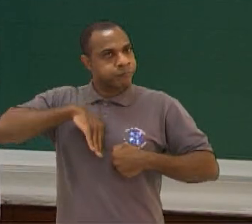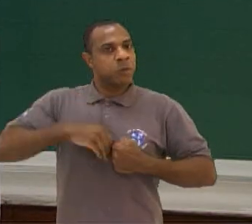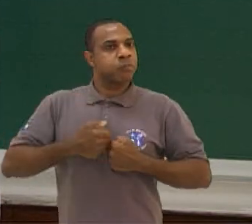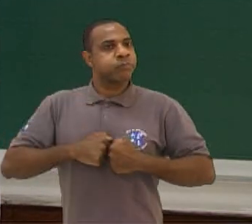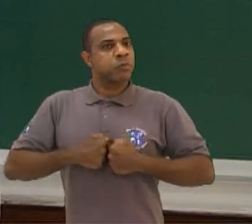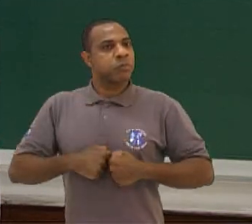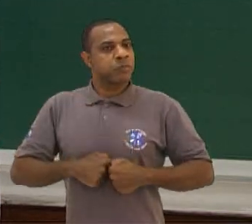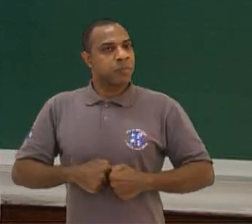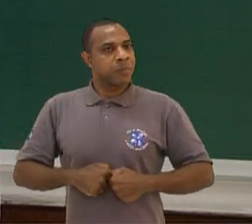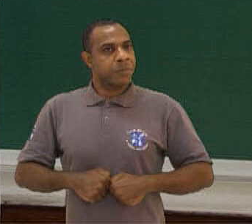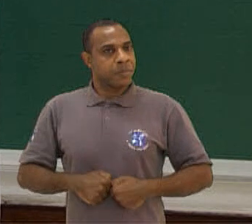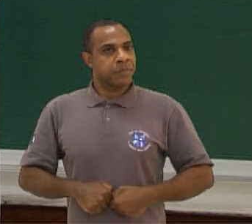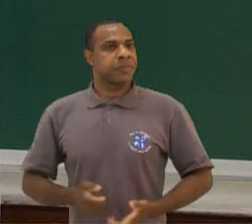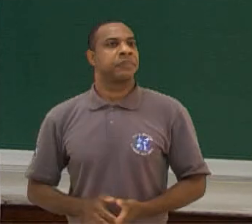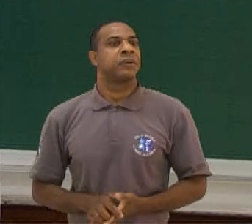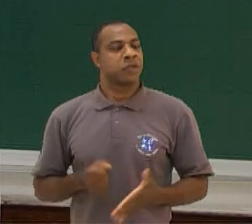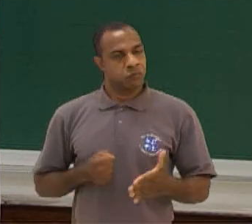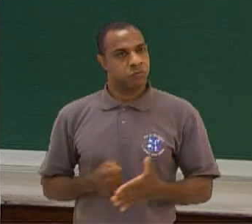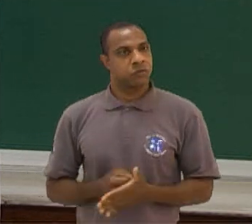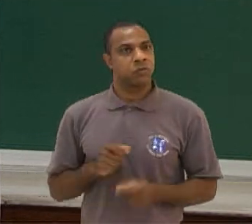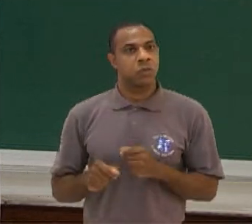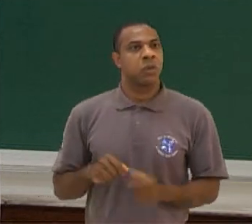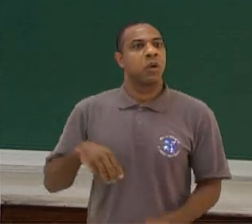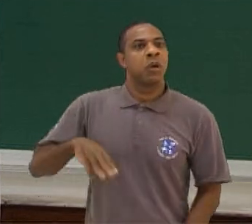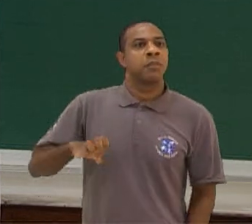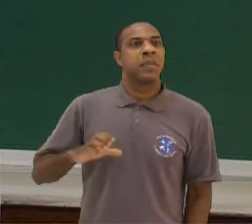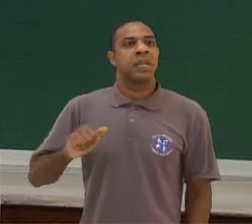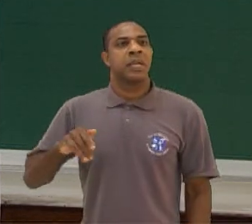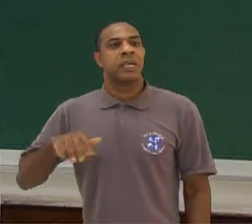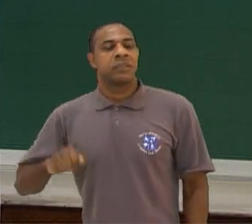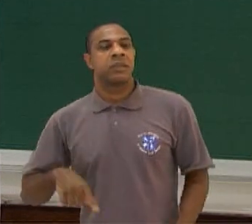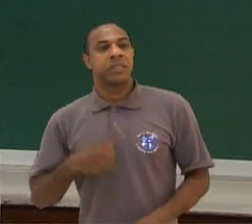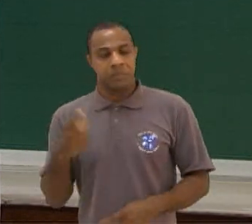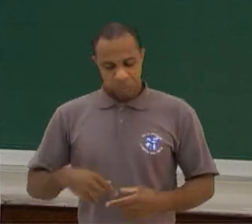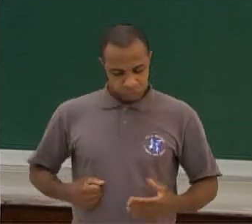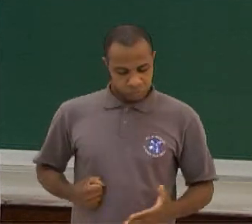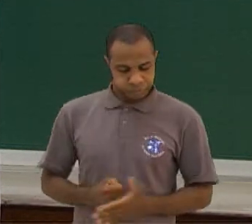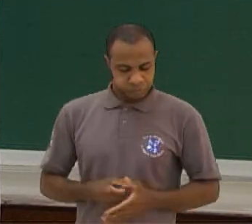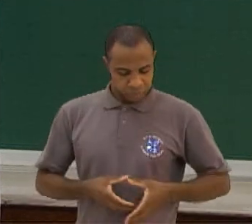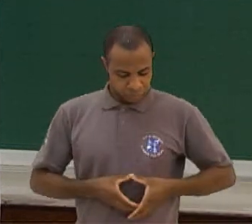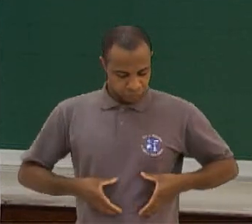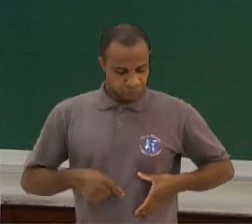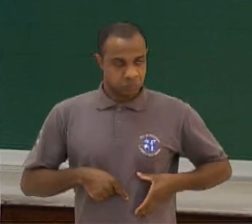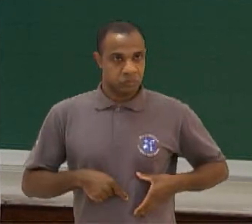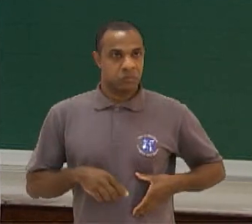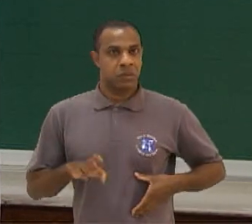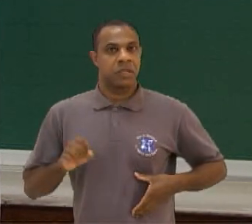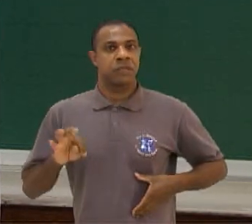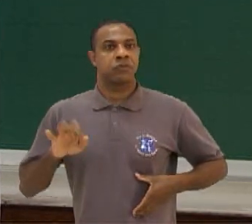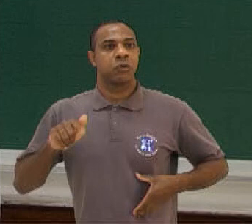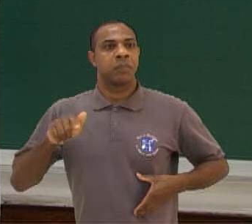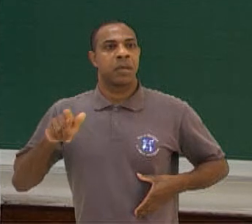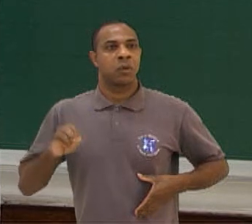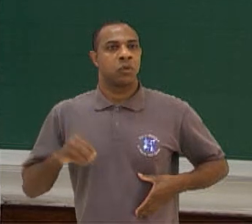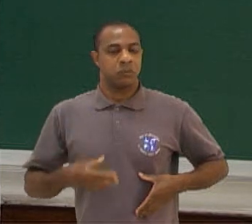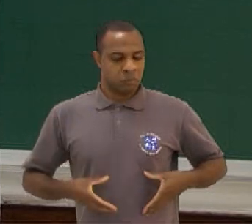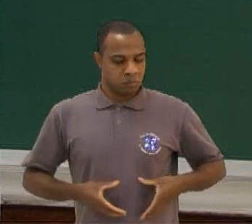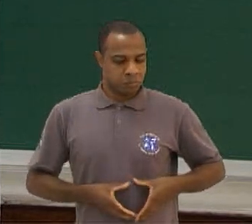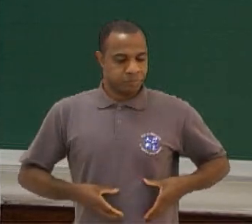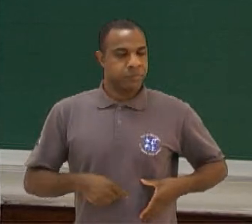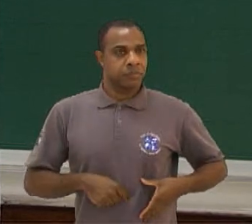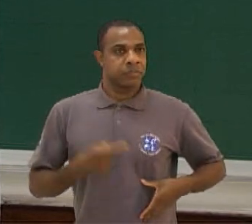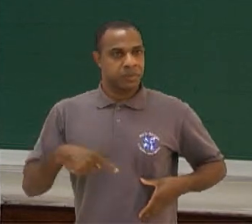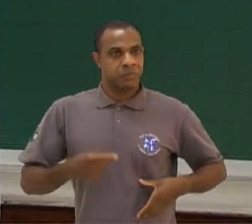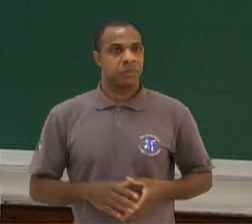digestão mecânica, vai ser encaminhado para o seu estômago. Tudo bem? Então, essa é a primeira parte, primeira